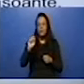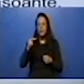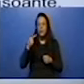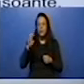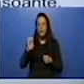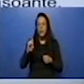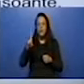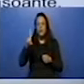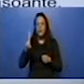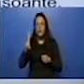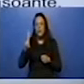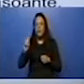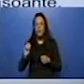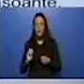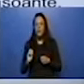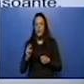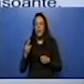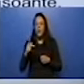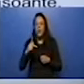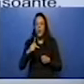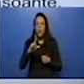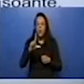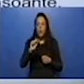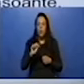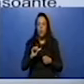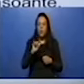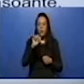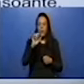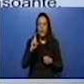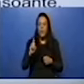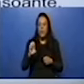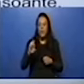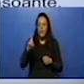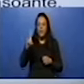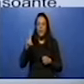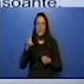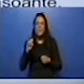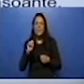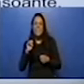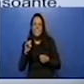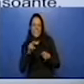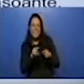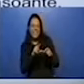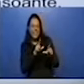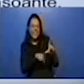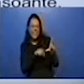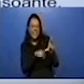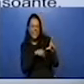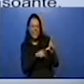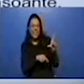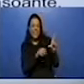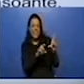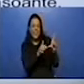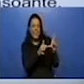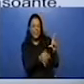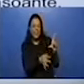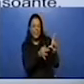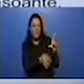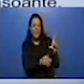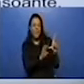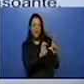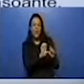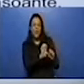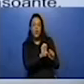sua palavra aí, ó, já termina com a letra E, com a palavra live, morar, viver, para poder